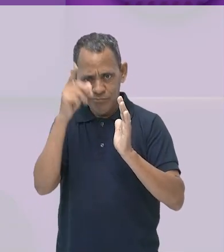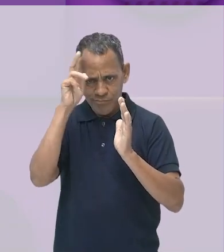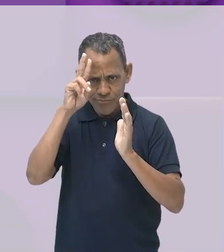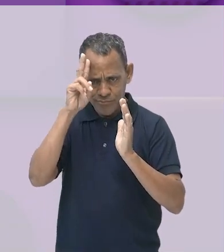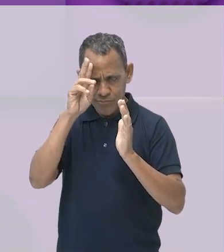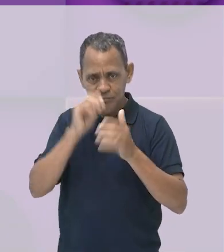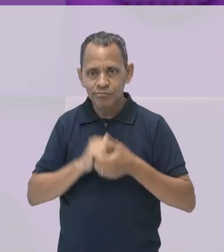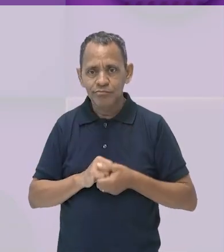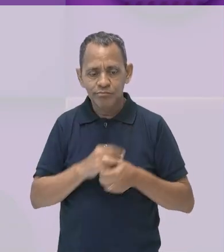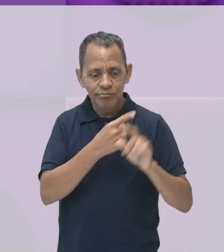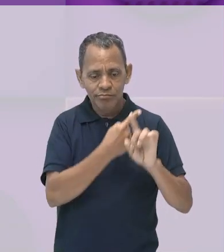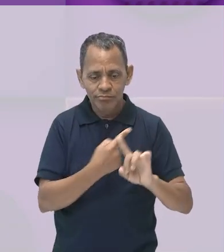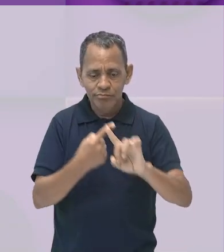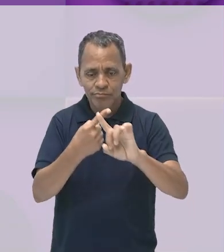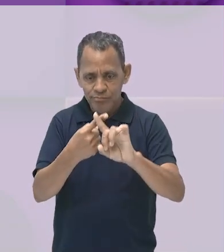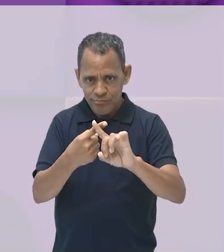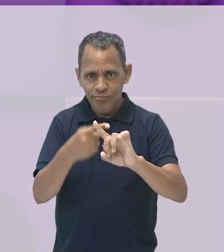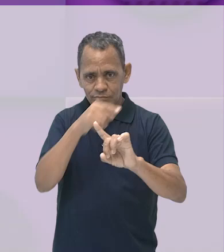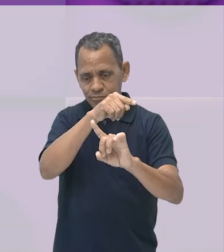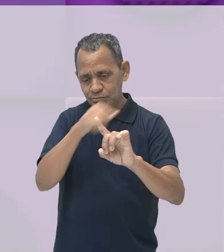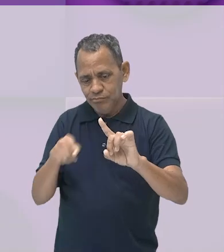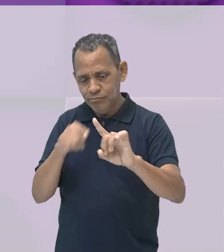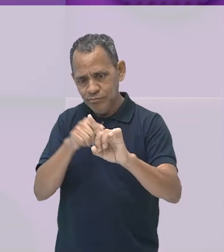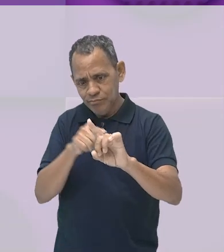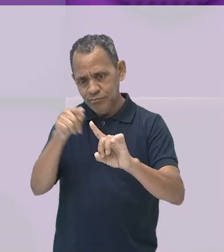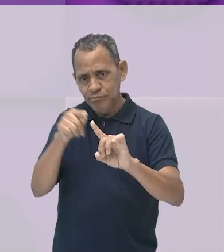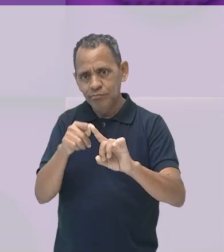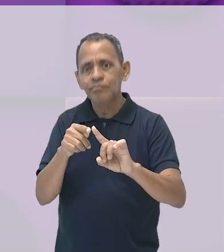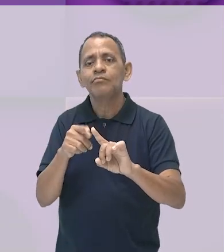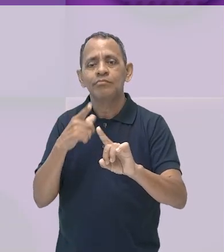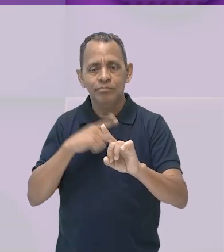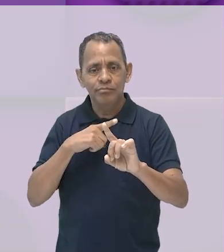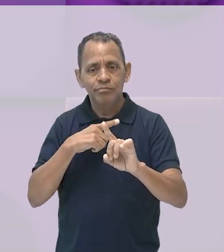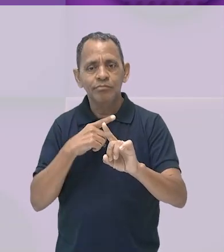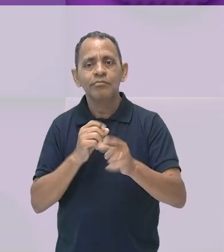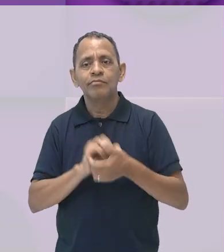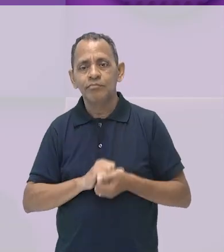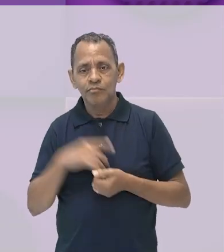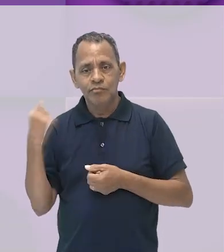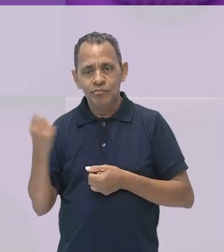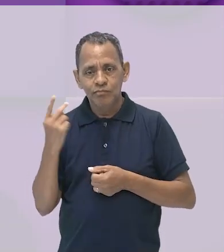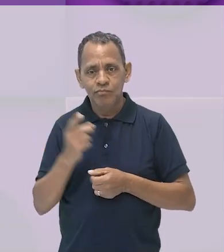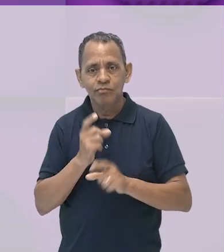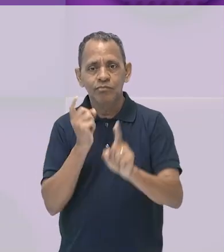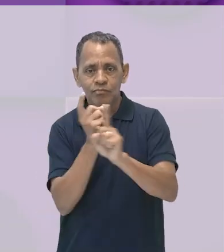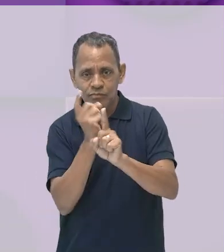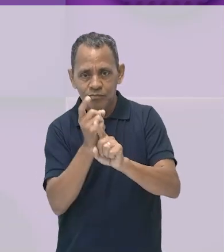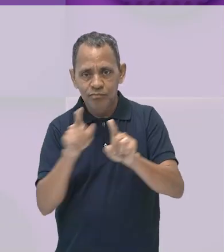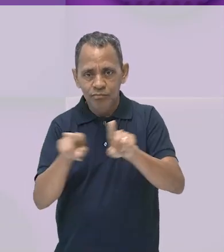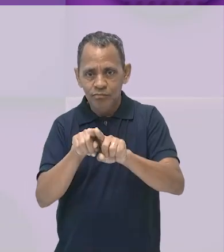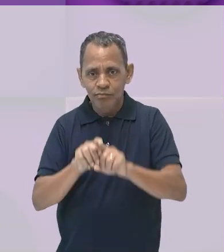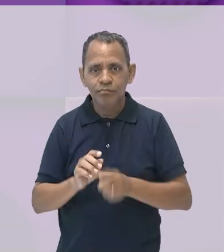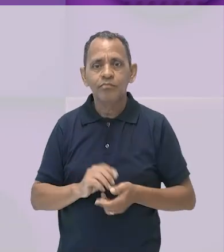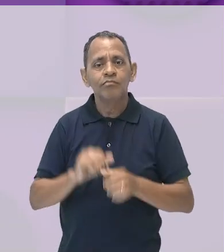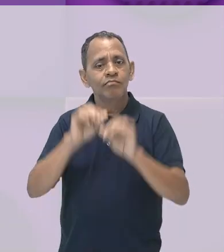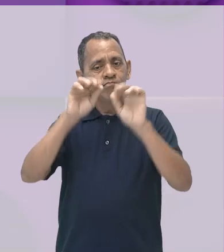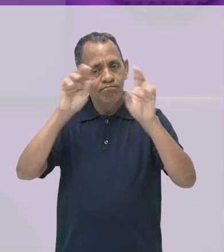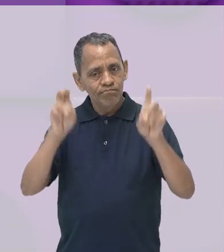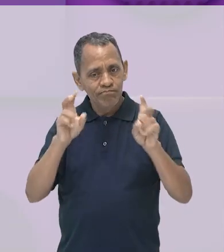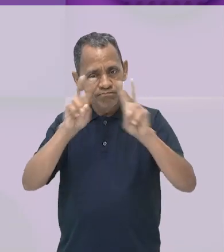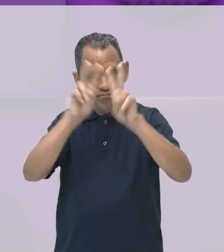pelos extremos e obter o valor que eu estou procurando. Beleza? Então, essa foi a nossa aula sobre grandezas